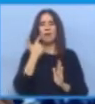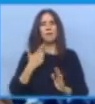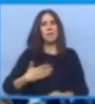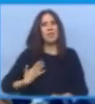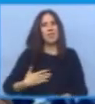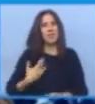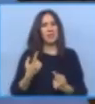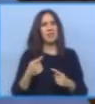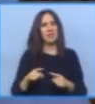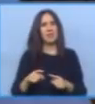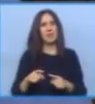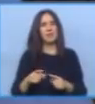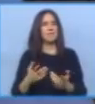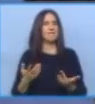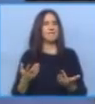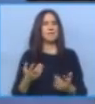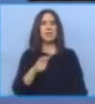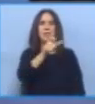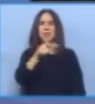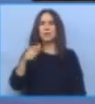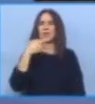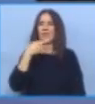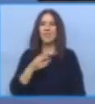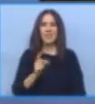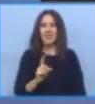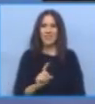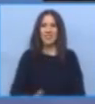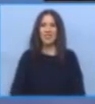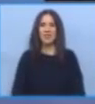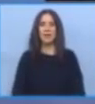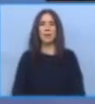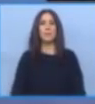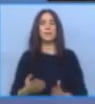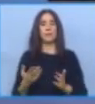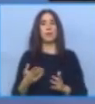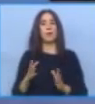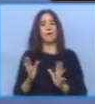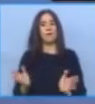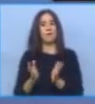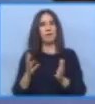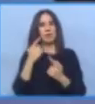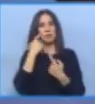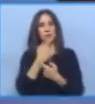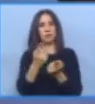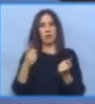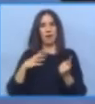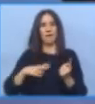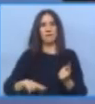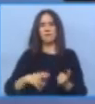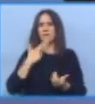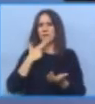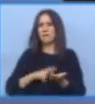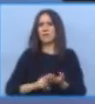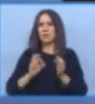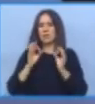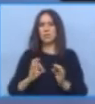medo que as pessoas não acreditem. Então, eles querem transmitir com um realismo